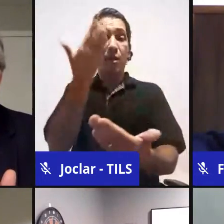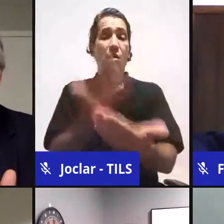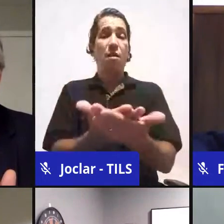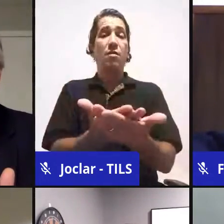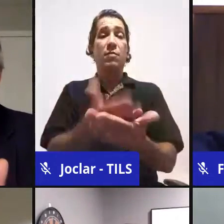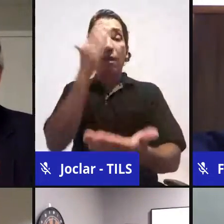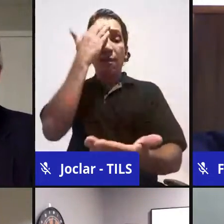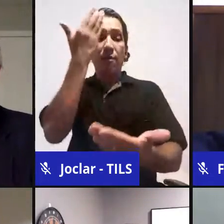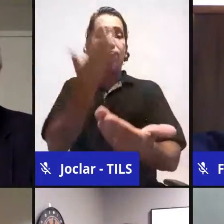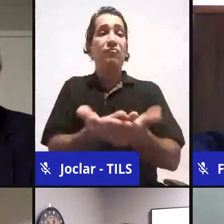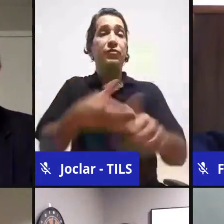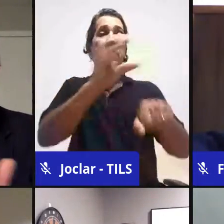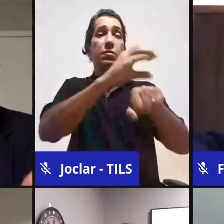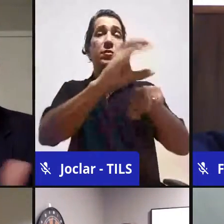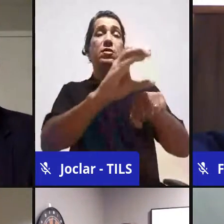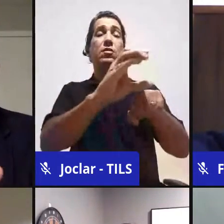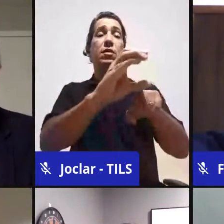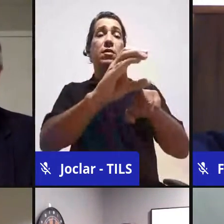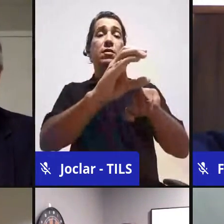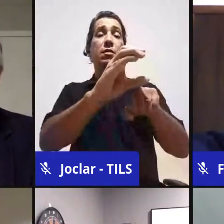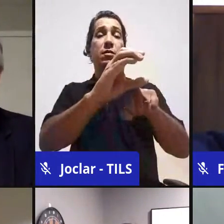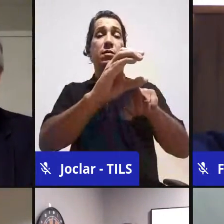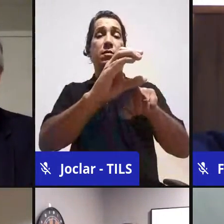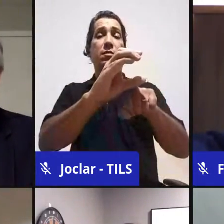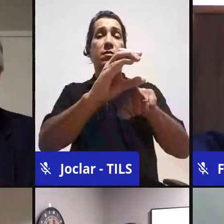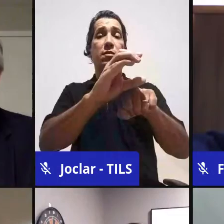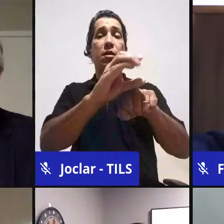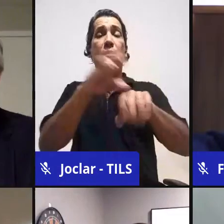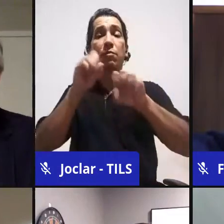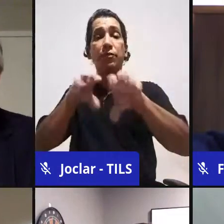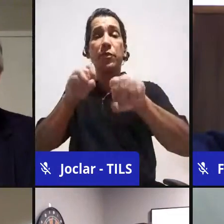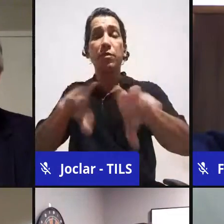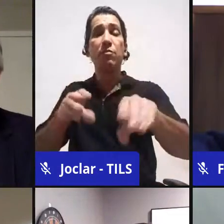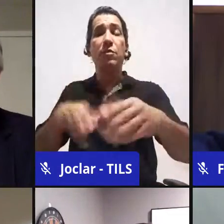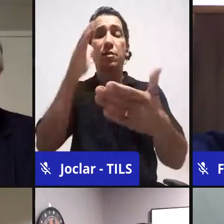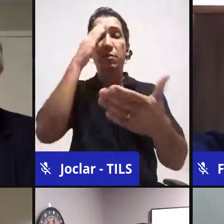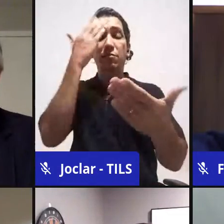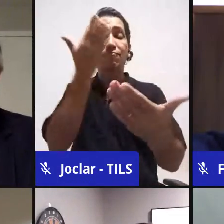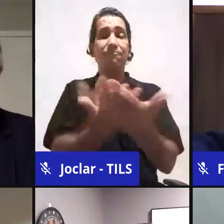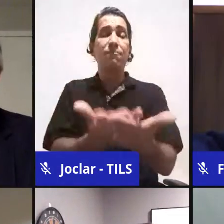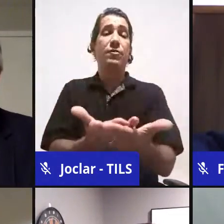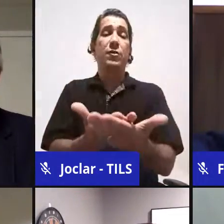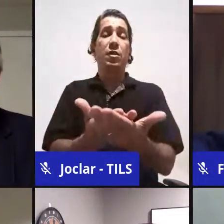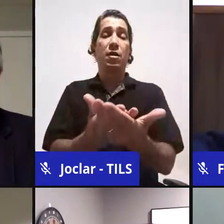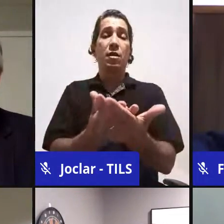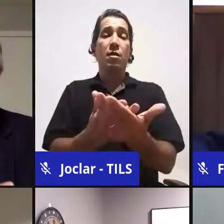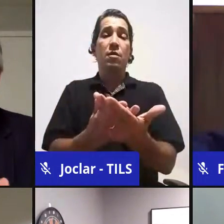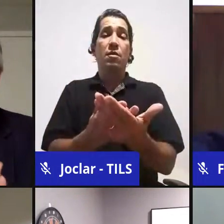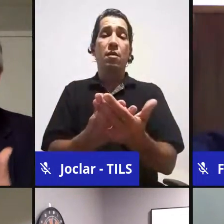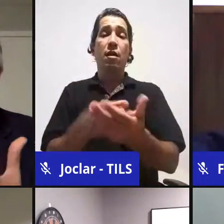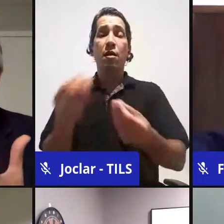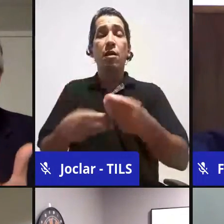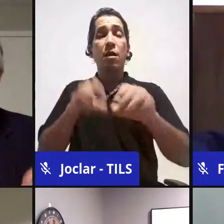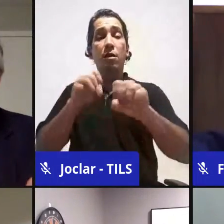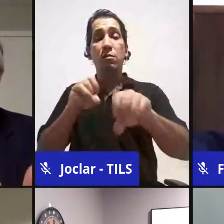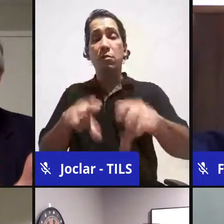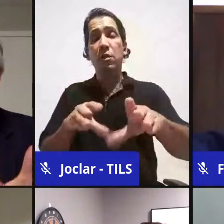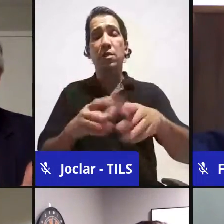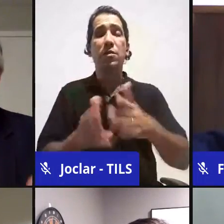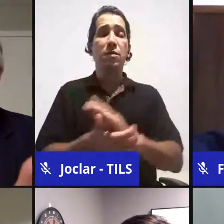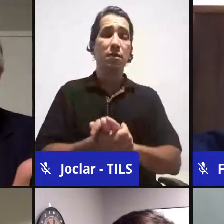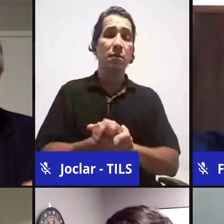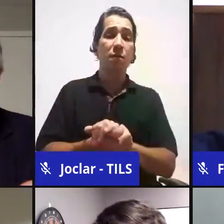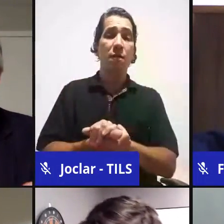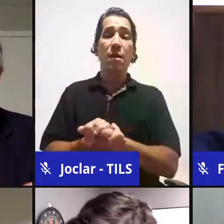educação. Sem educação, evidentemente, não há solução. E a educação, infelizmente, ela vai